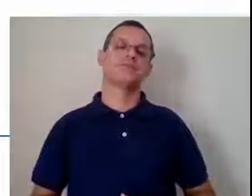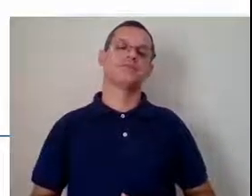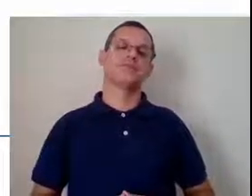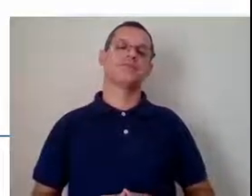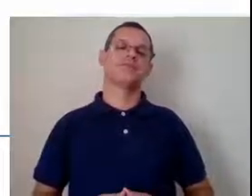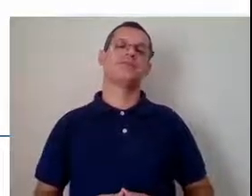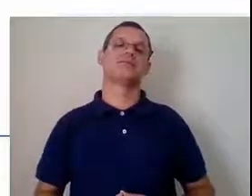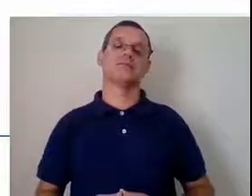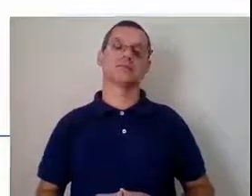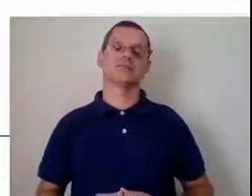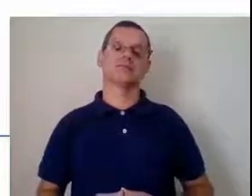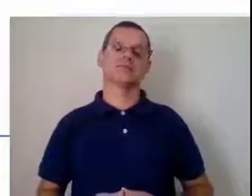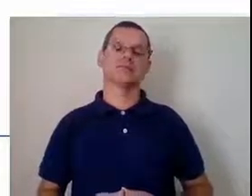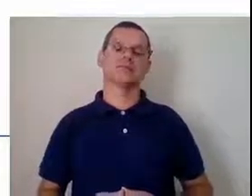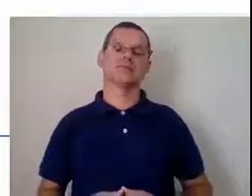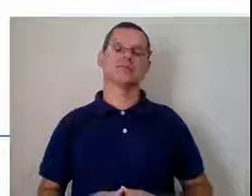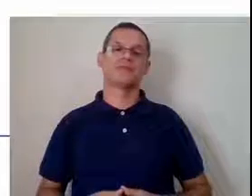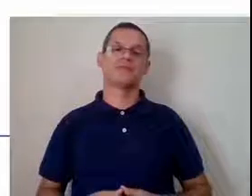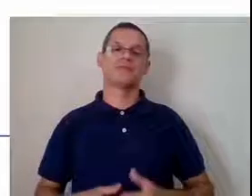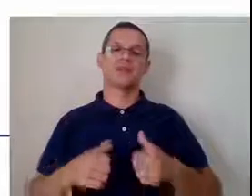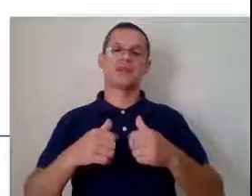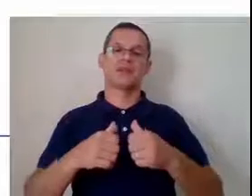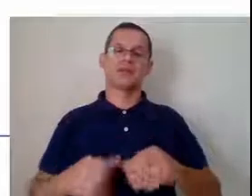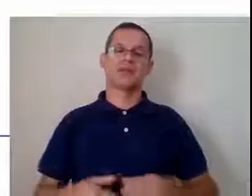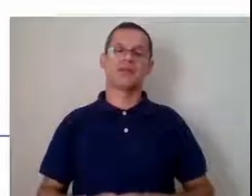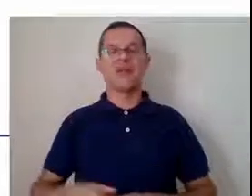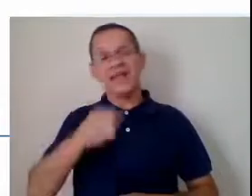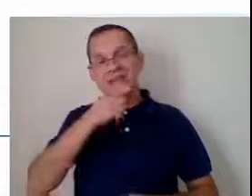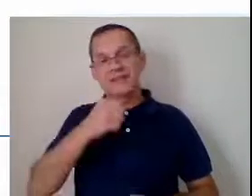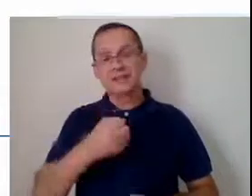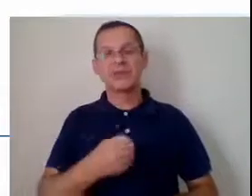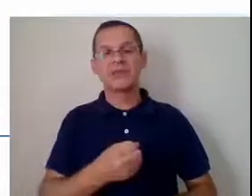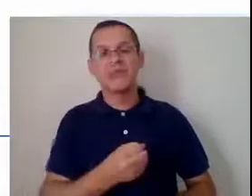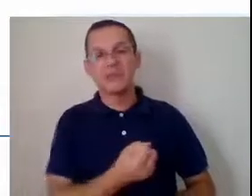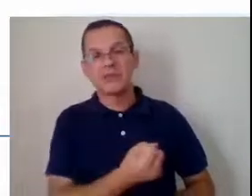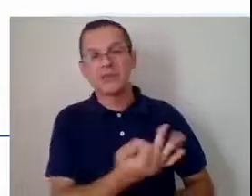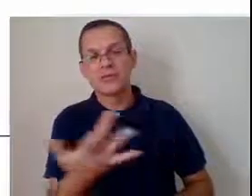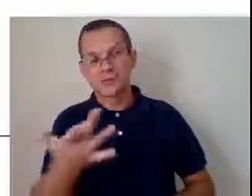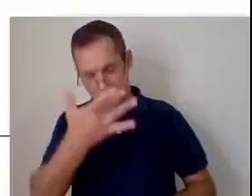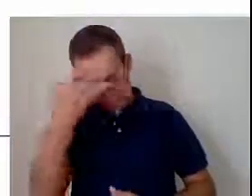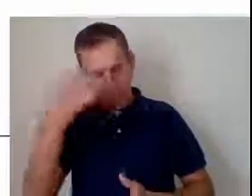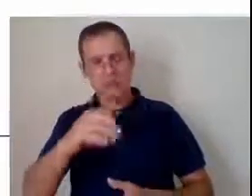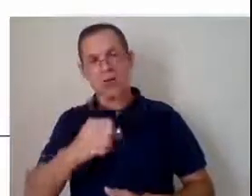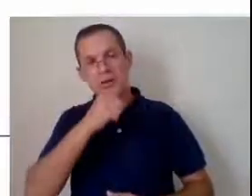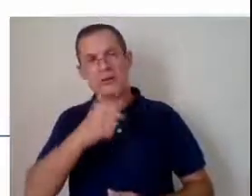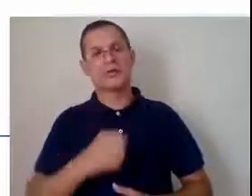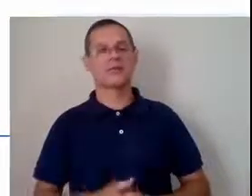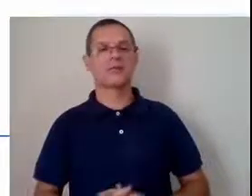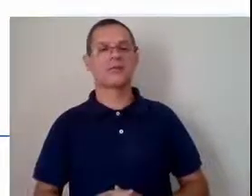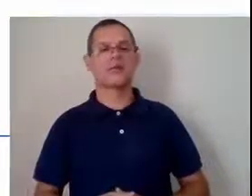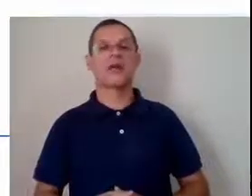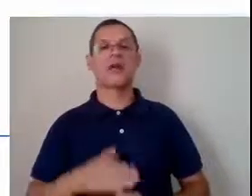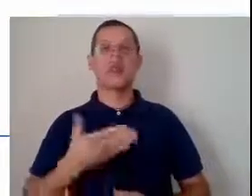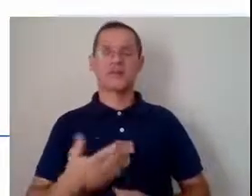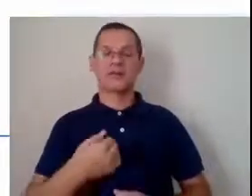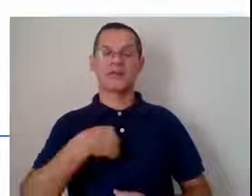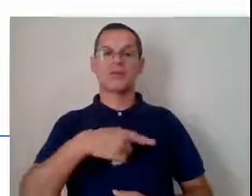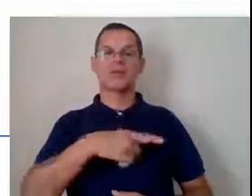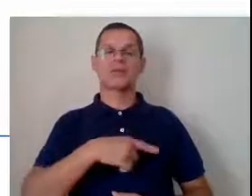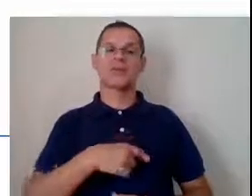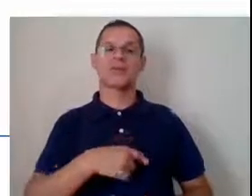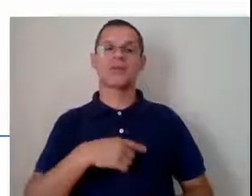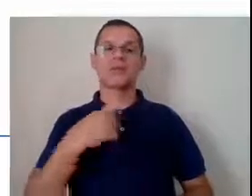Em relação a essas entrevistas? Quantos foram entrevistados? Então, eu tenho